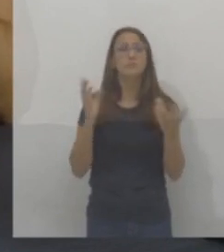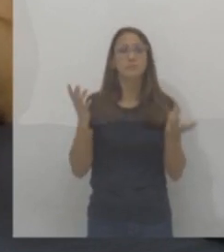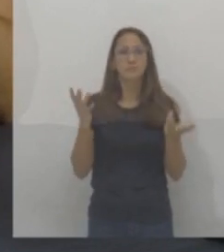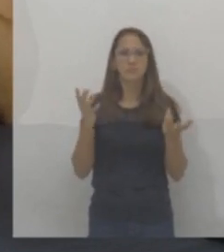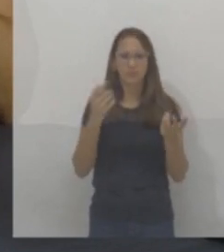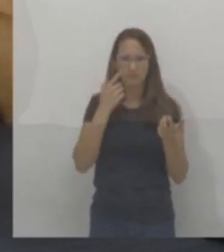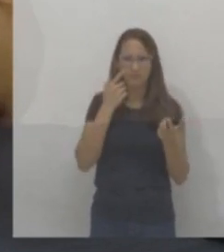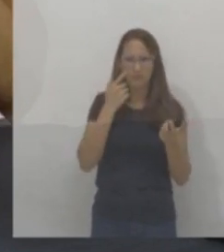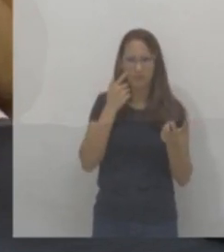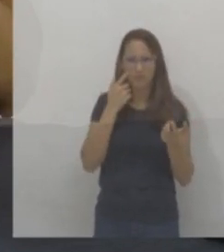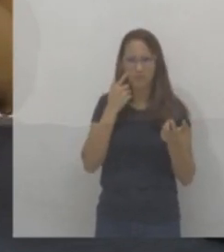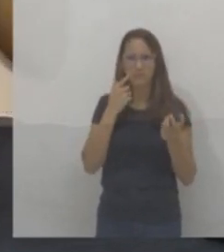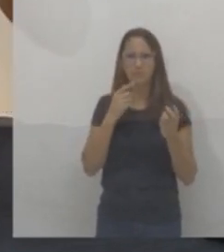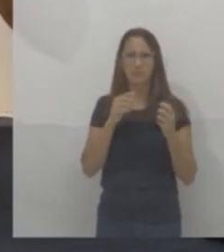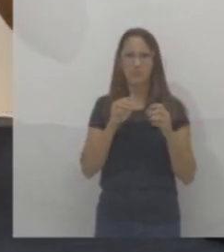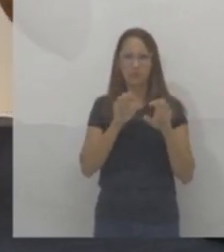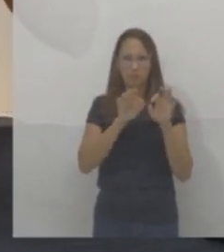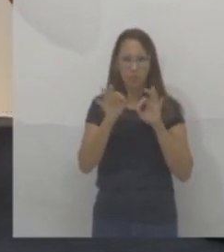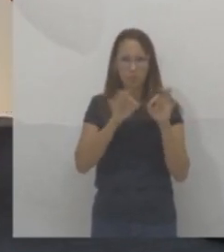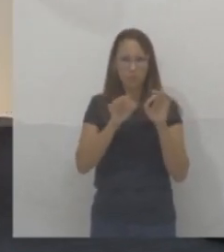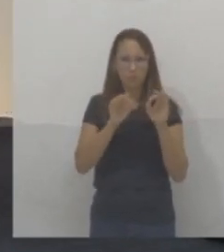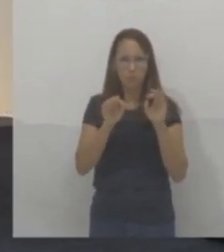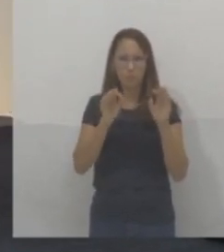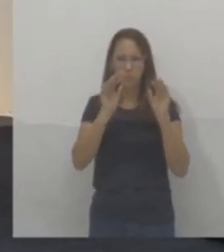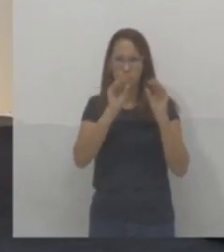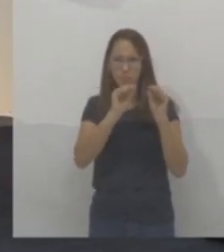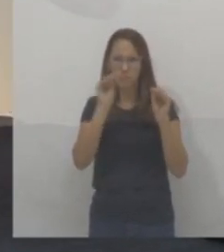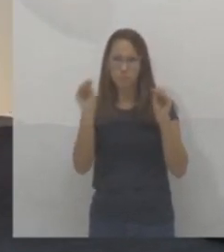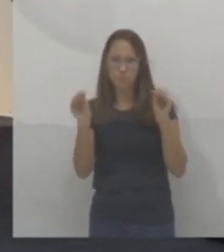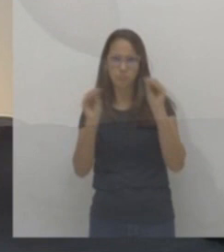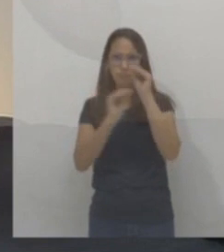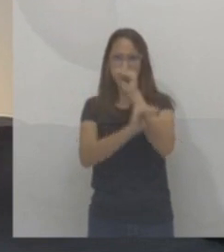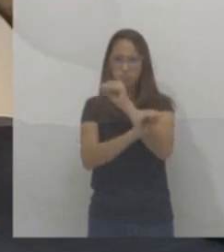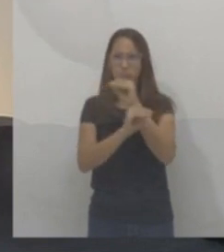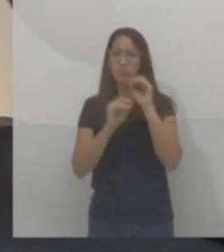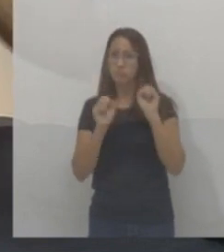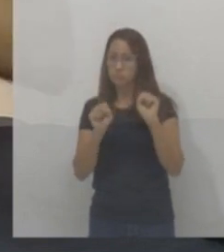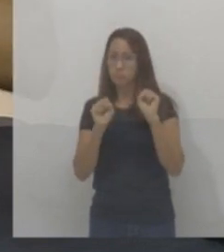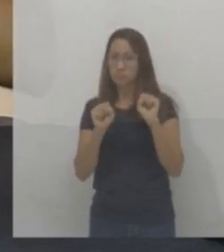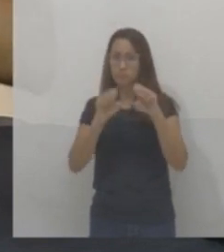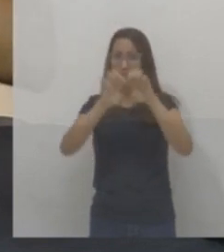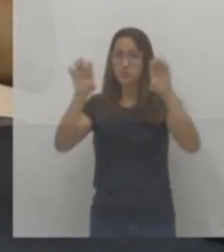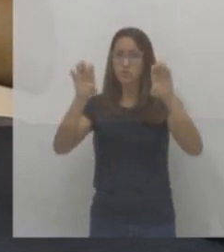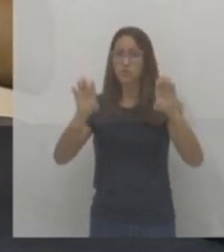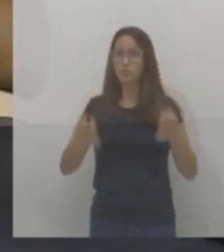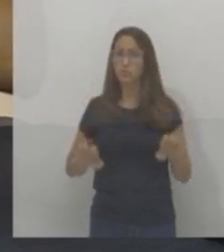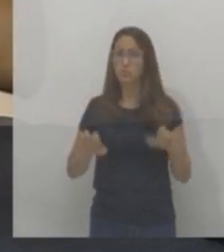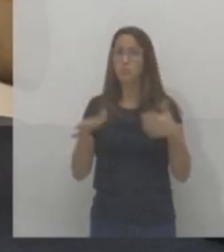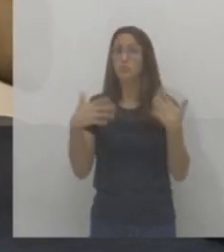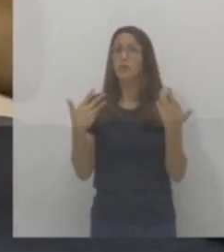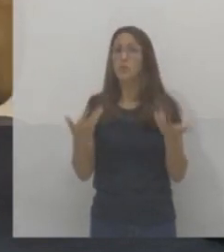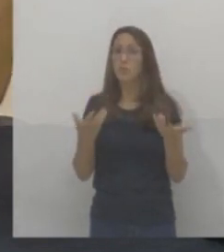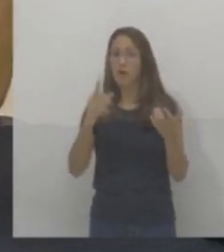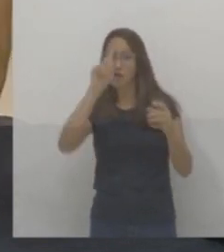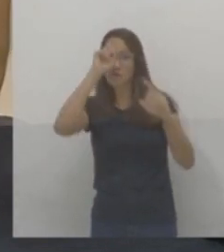agora é vocês pensarem, poxa, que estruturas eu posso criar, frases, né,